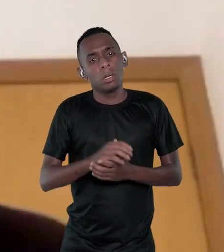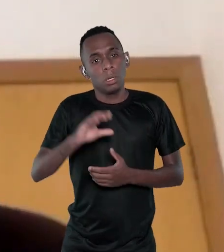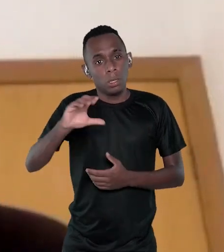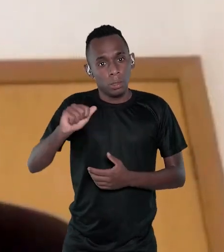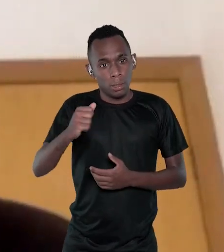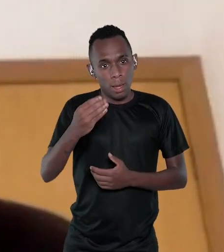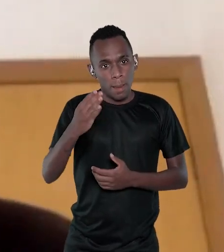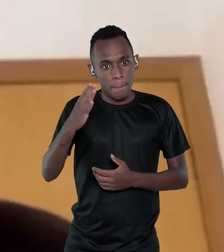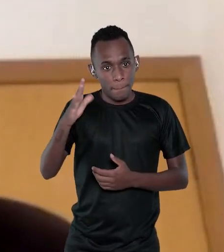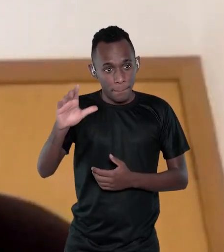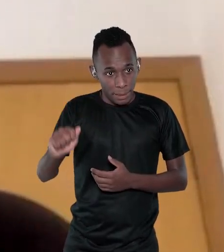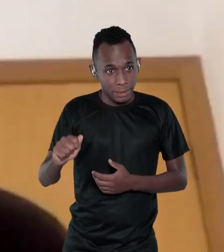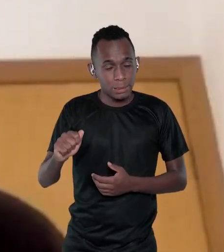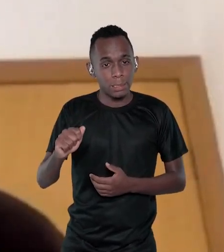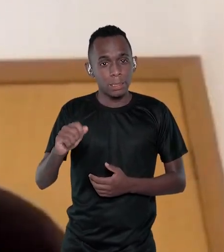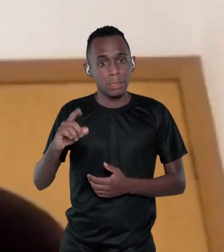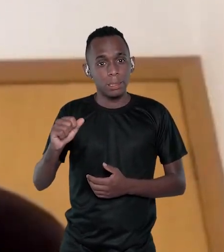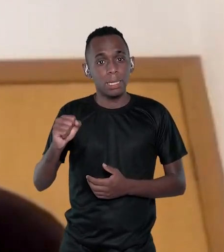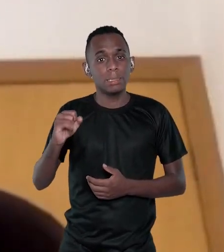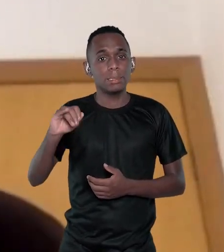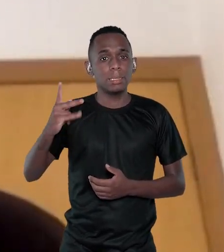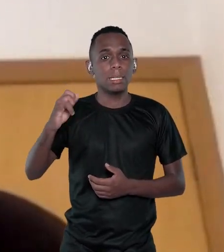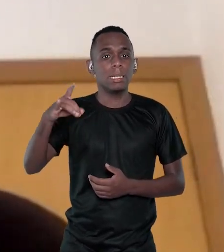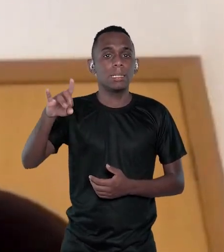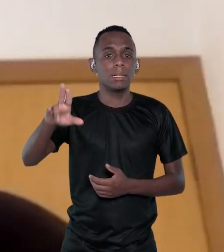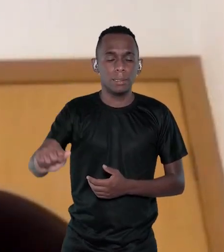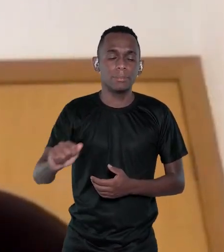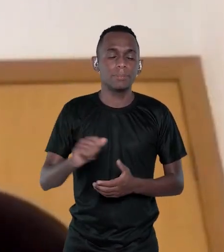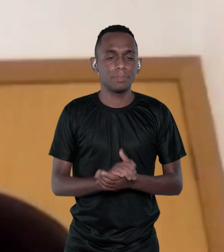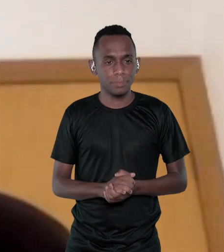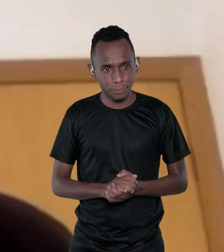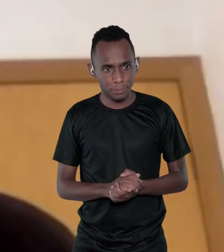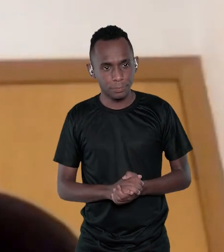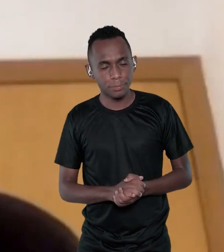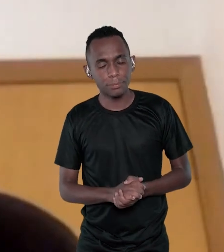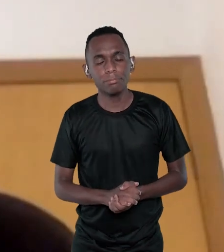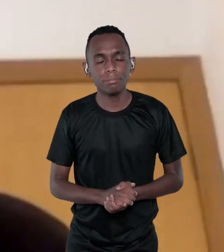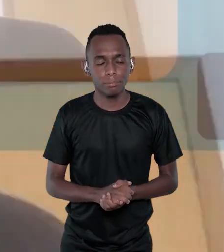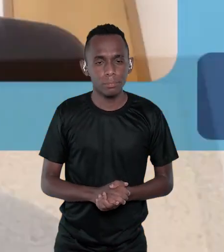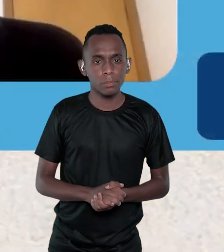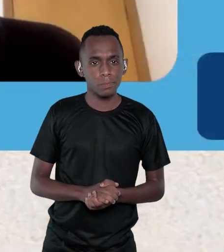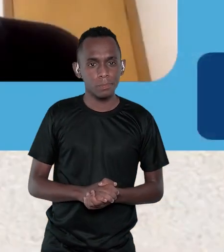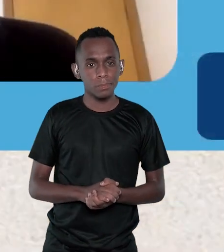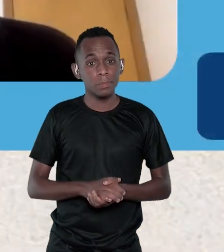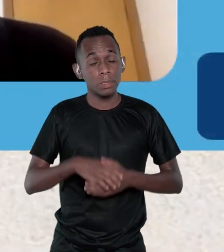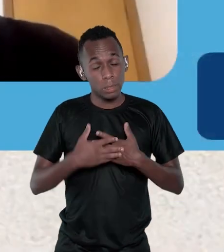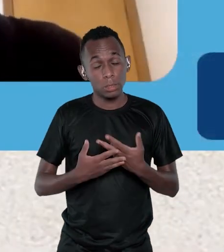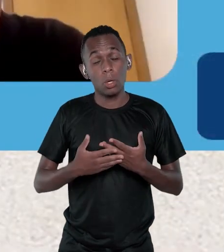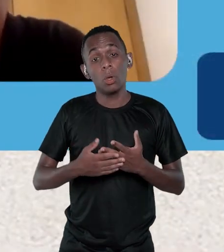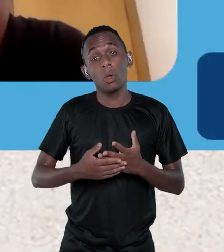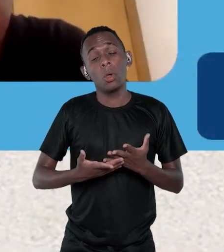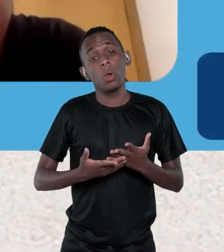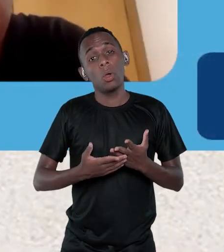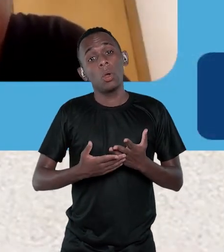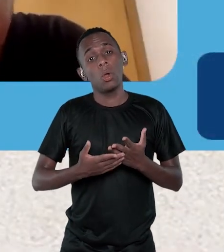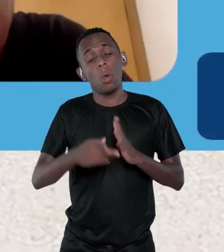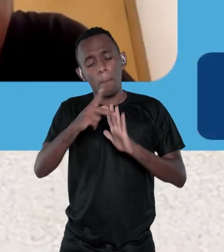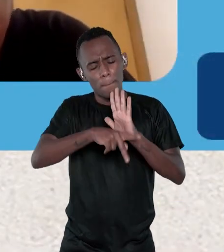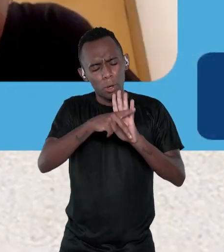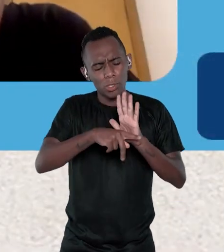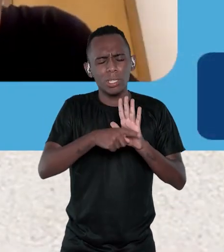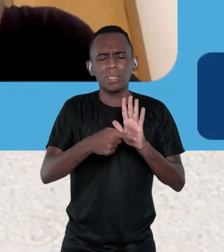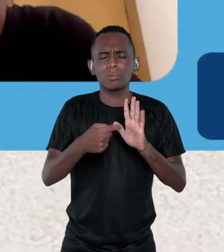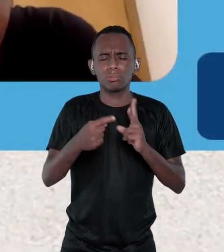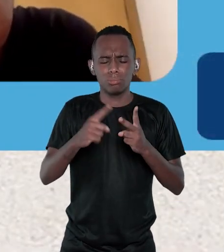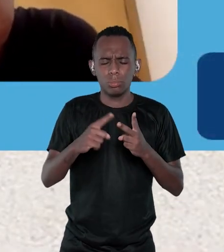pessoas espalharem. E o outro projeto... O Cabeças da Hidra. As Cabeças da